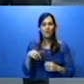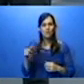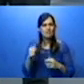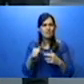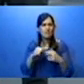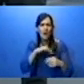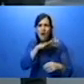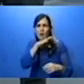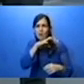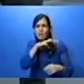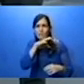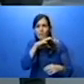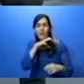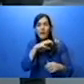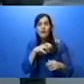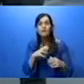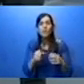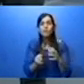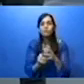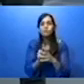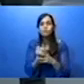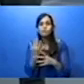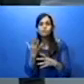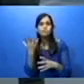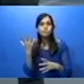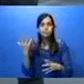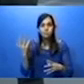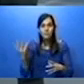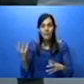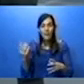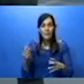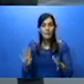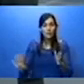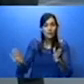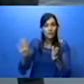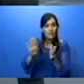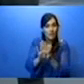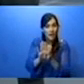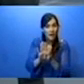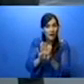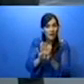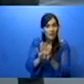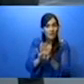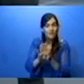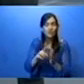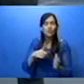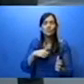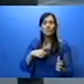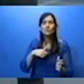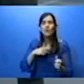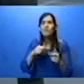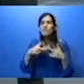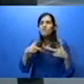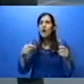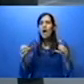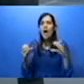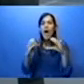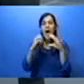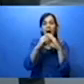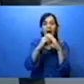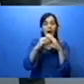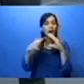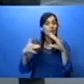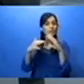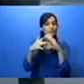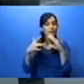eles proliferaram e para que eles pudessem chegar até aqui, era necessário que houvesse algumas características na Terra, dentre